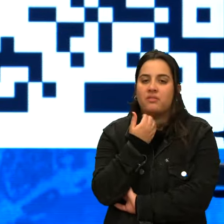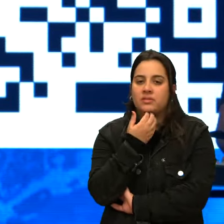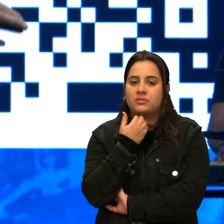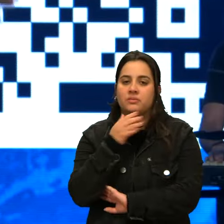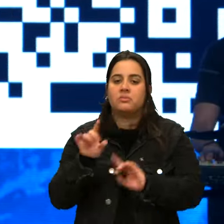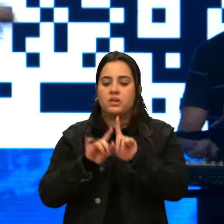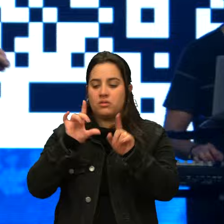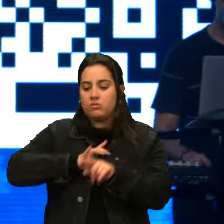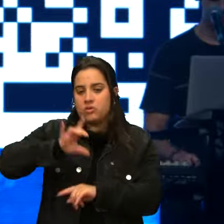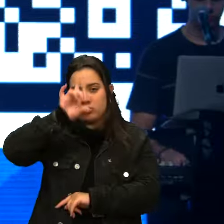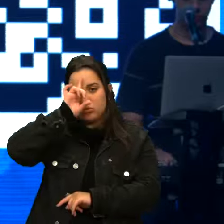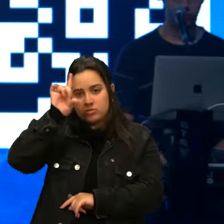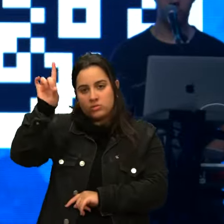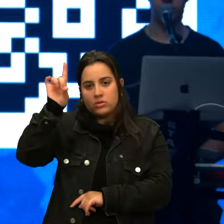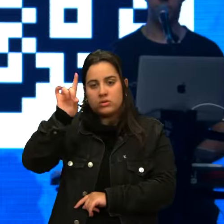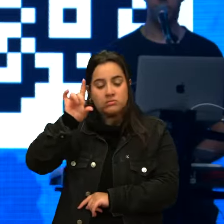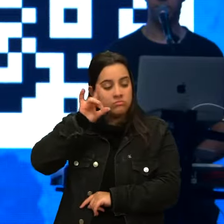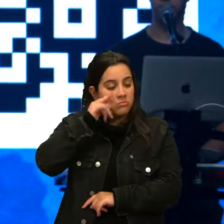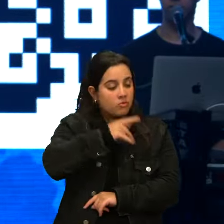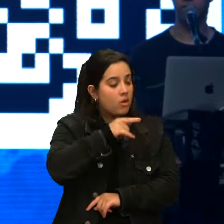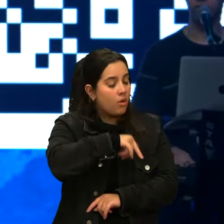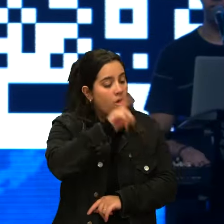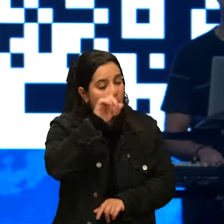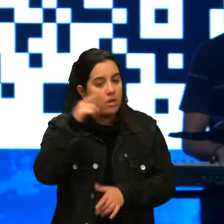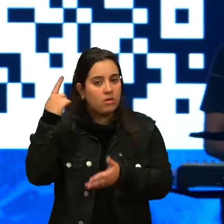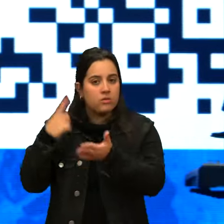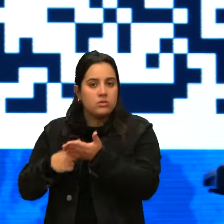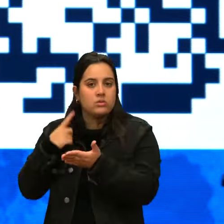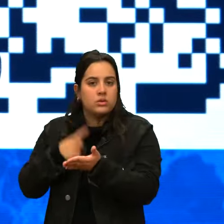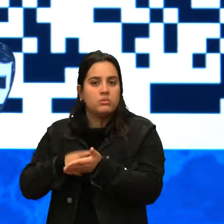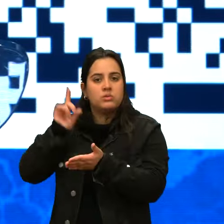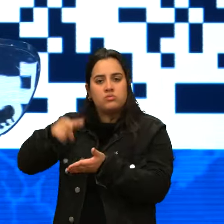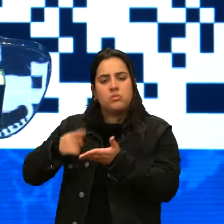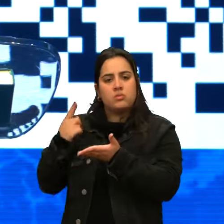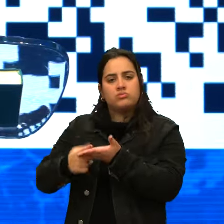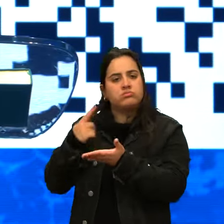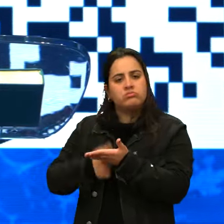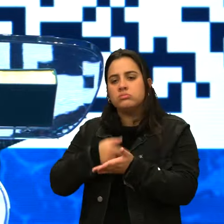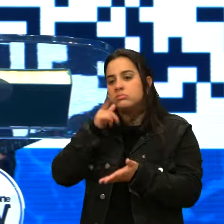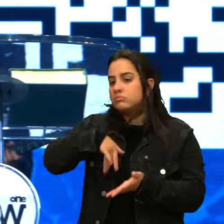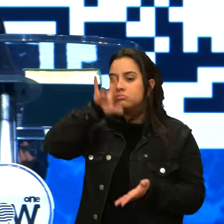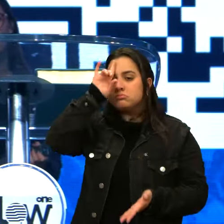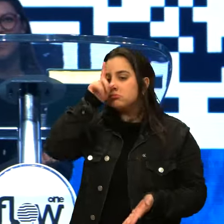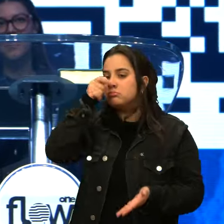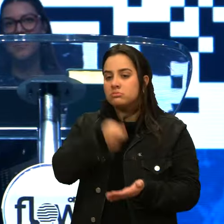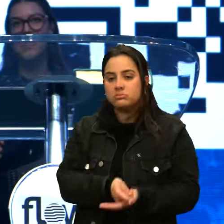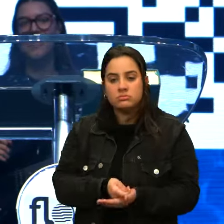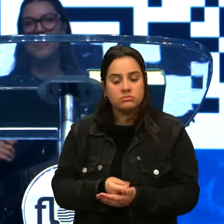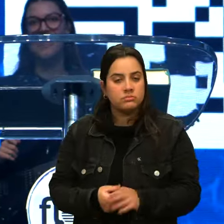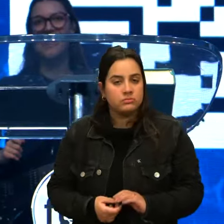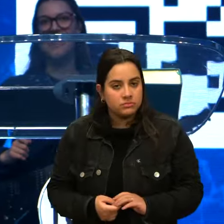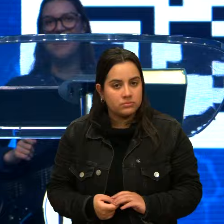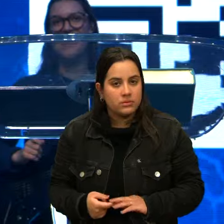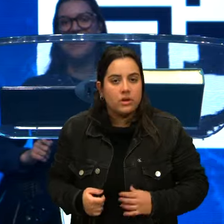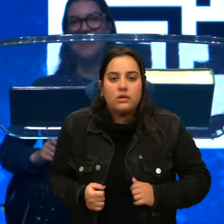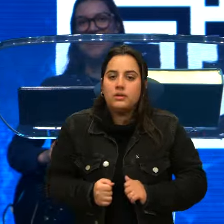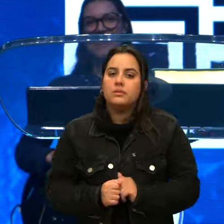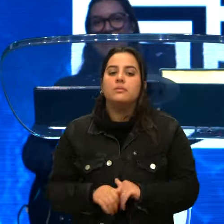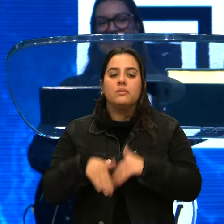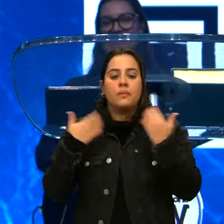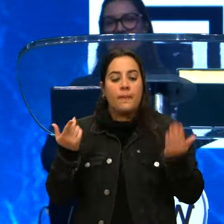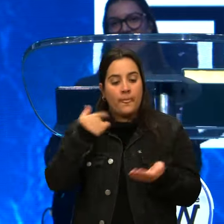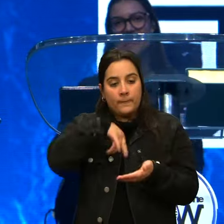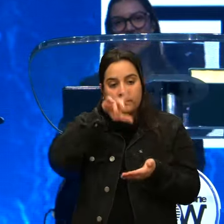Deus falou, Raquel, é um compromisso. É um compromisso, é uma decisão que você tem que tomar. E aí quando você